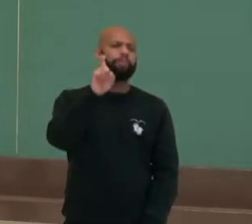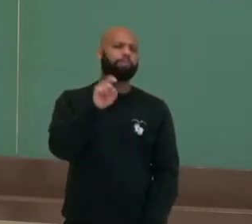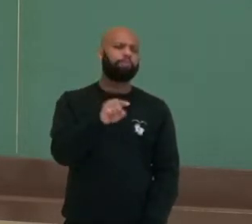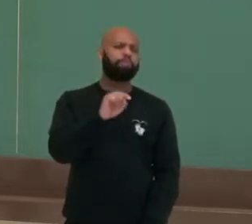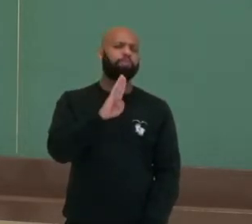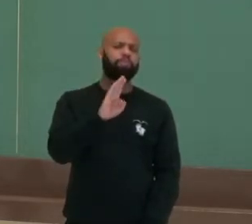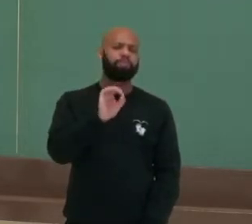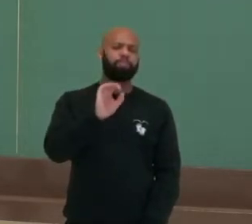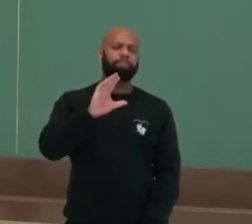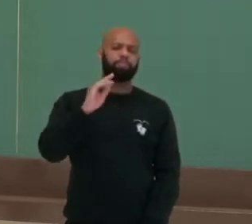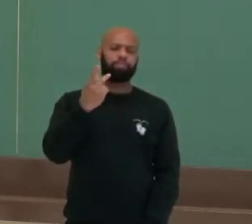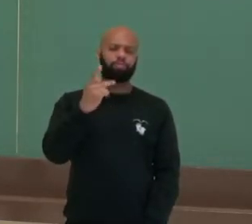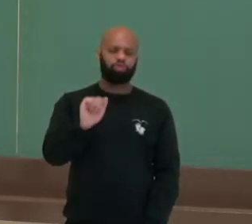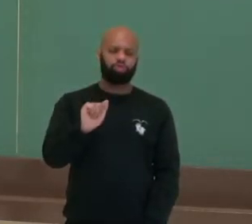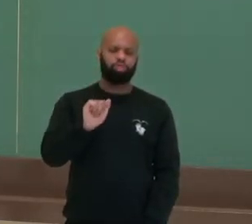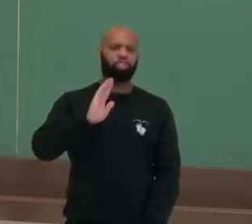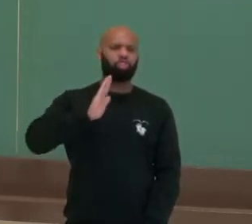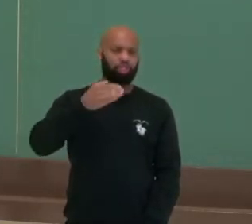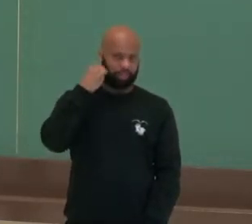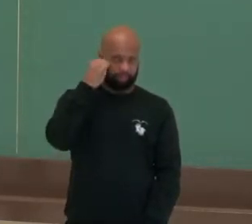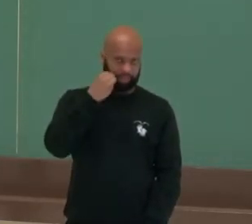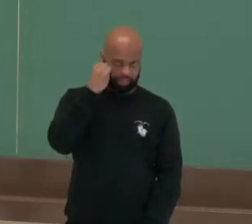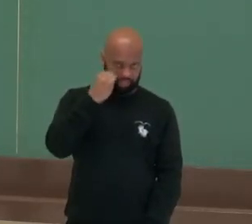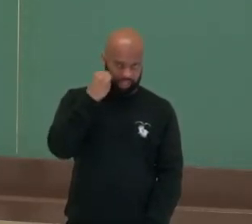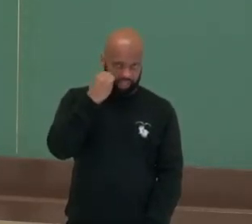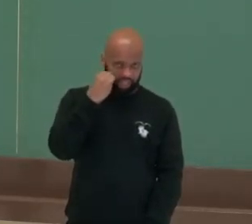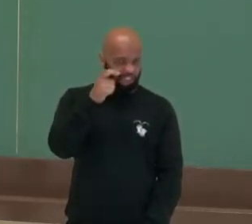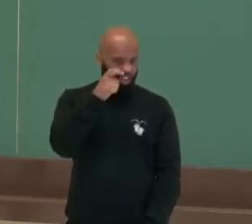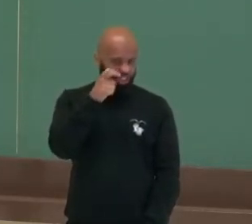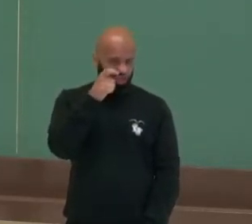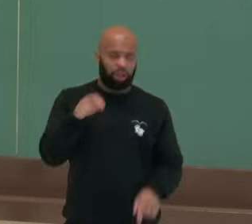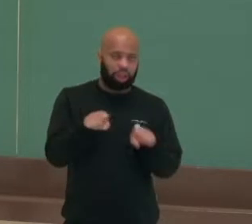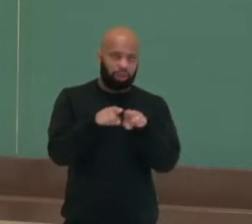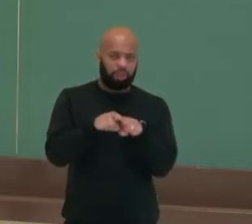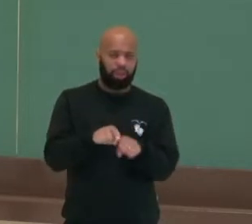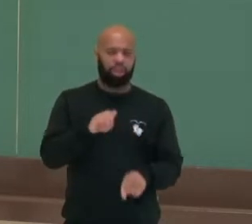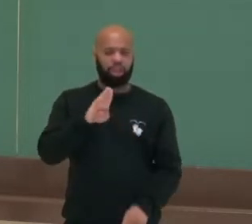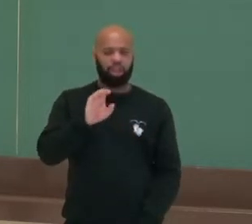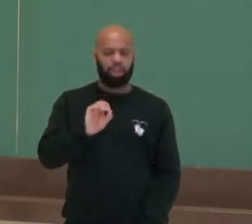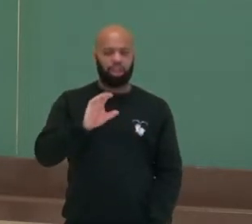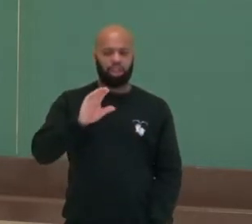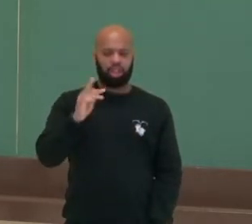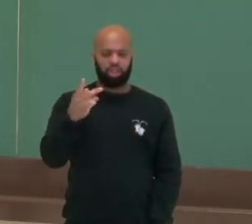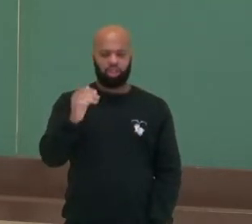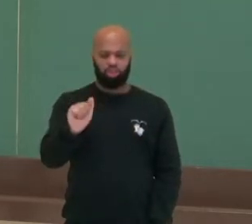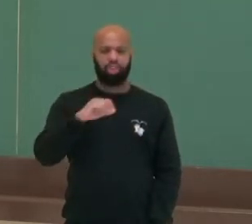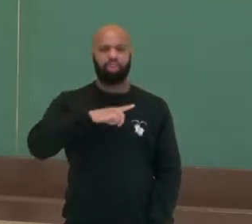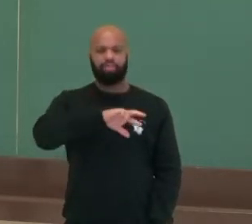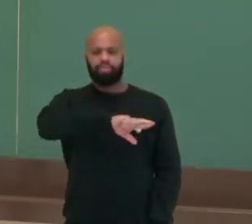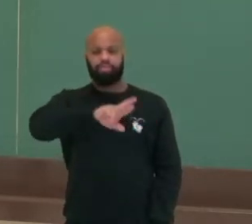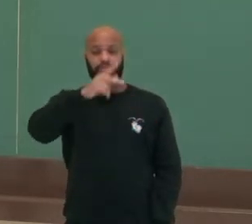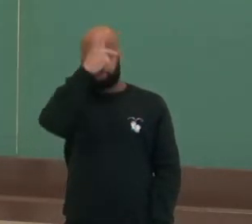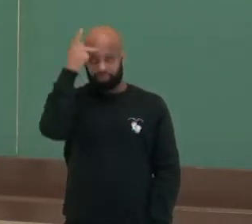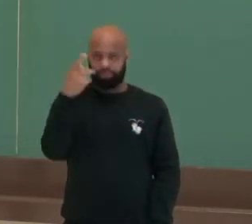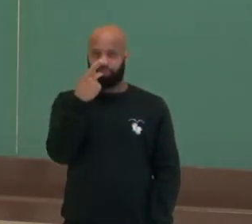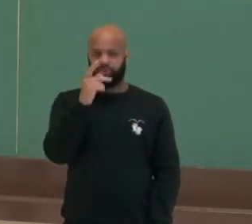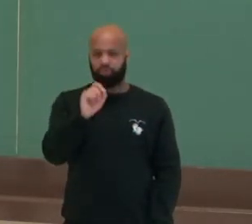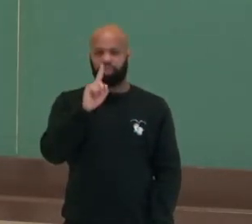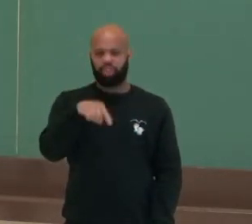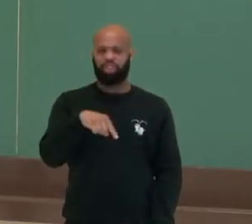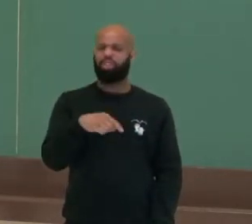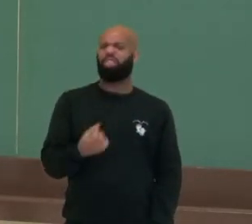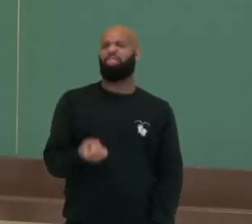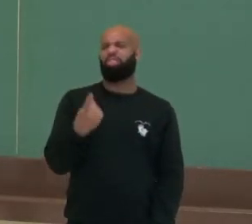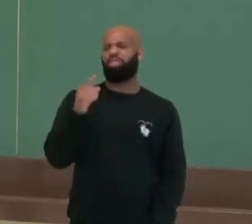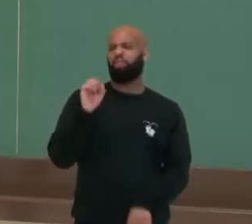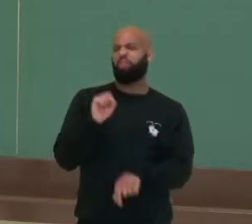teve a experiência de jogar ou de assistir uma partida de bocha, né? Muita gente diz que é um jogo muito parado,